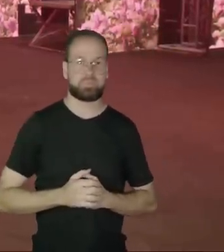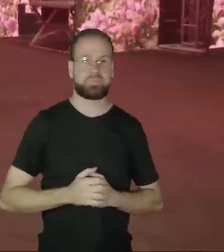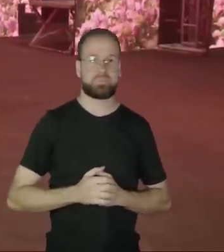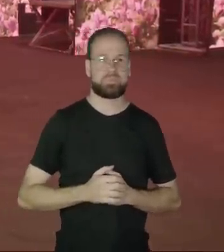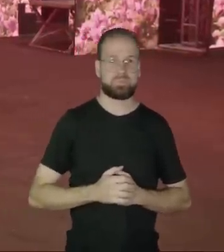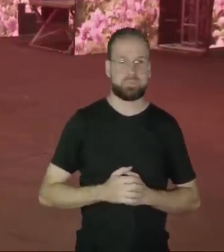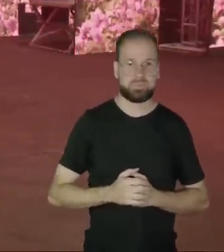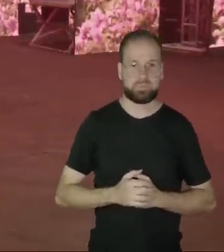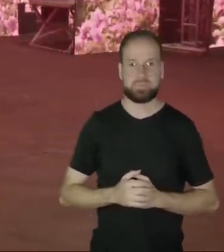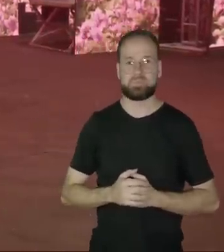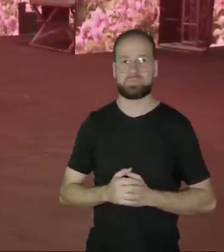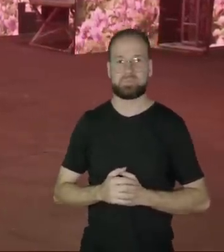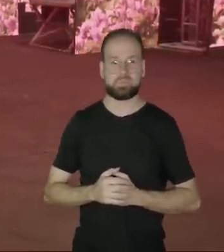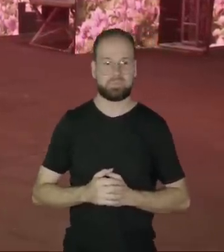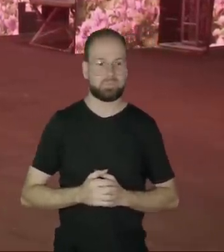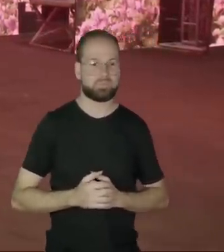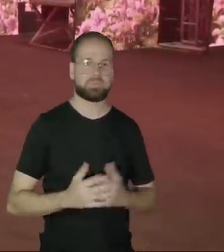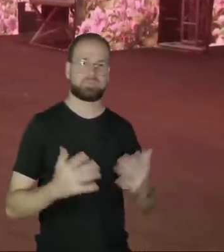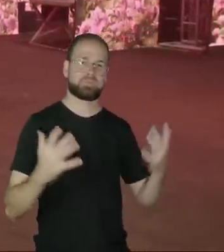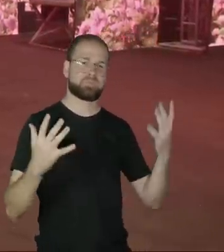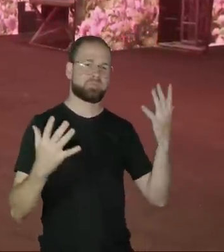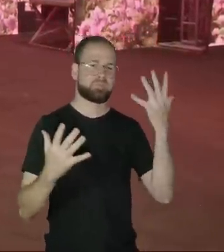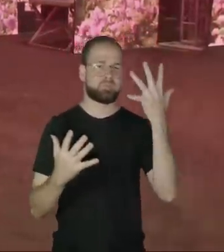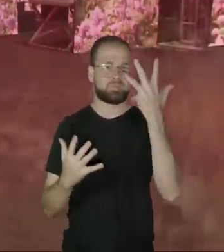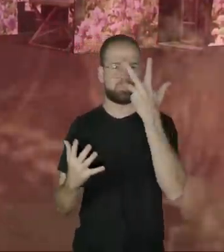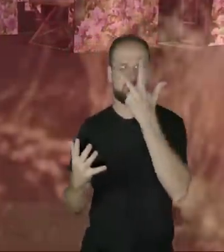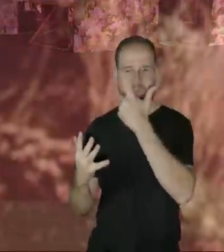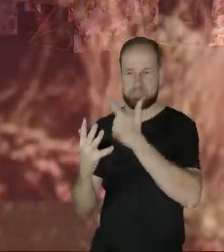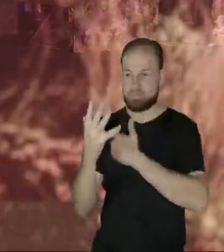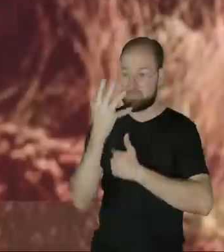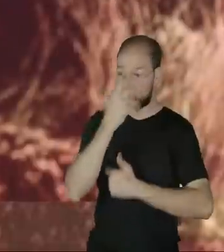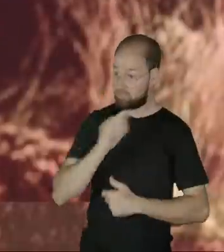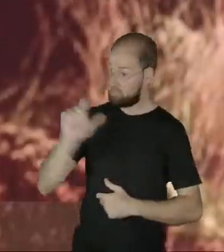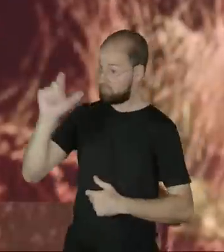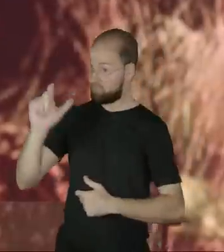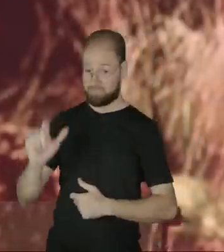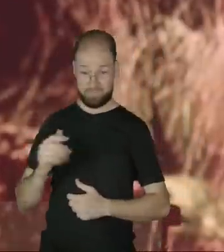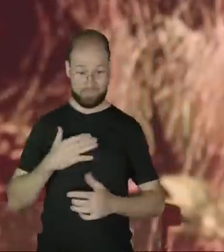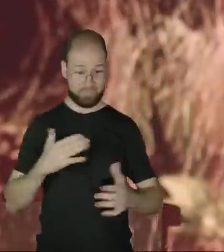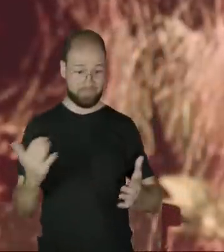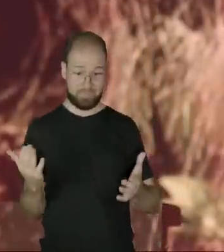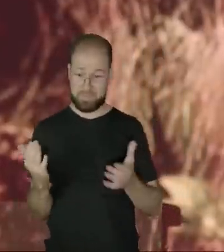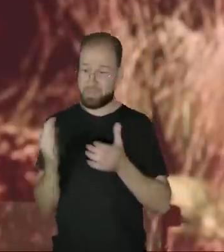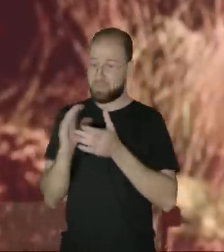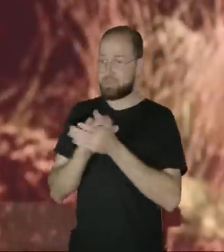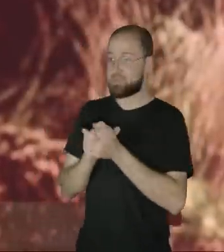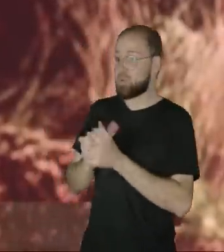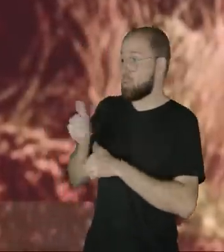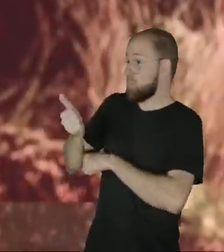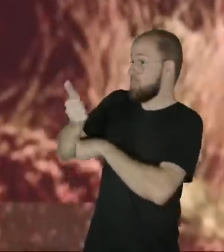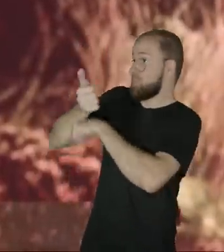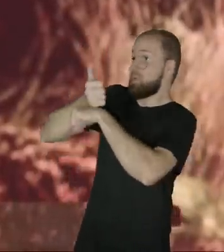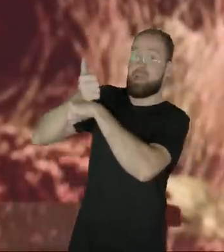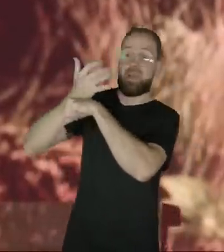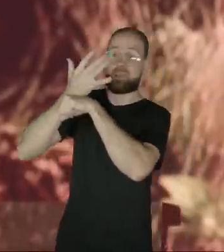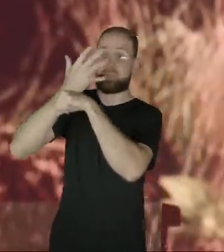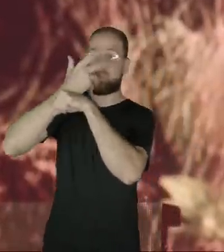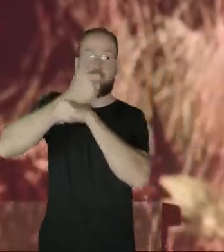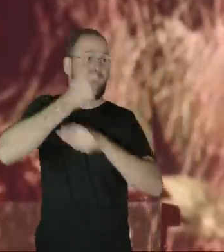Oh, belíssimo esposo, mais belo que todos os